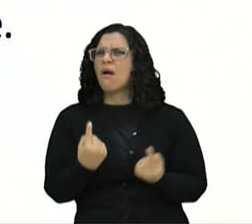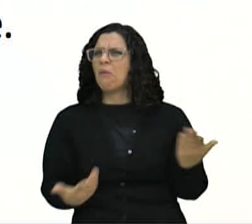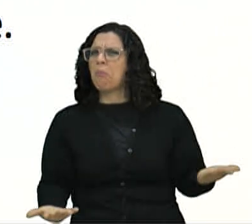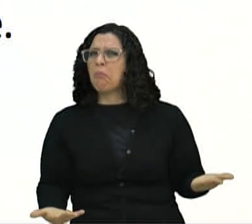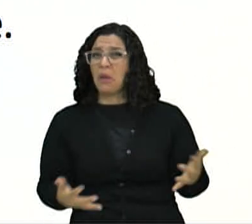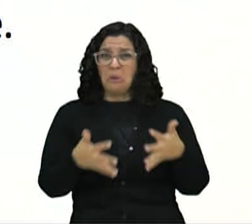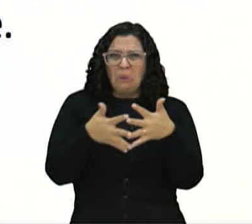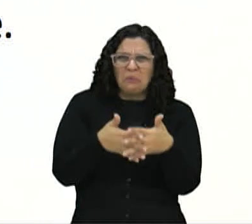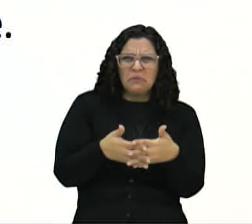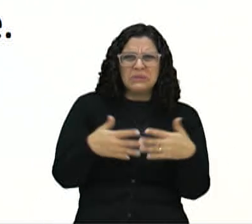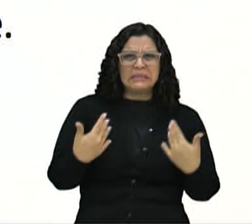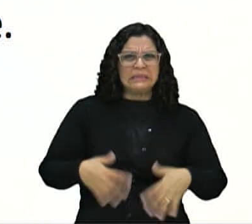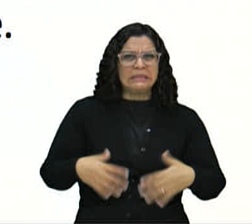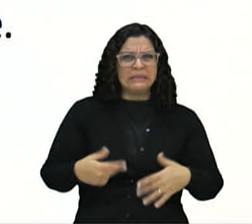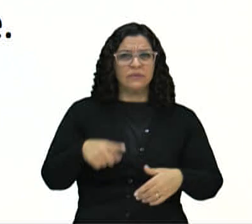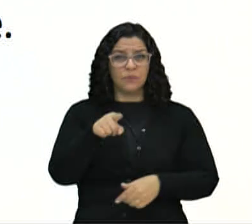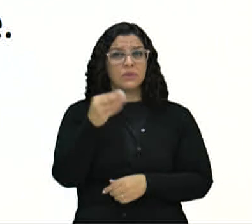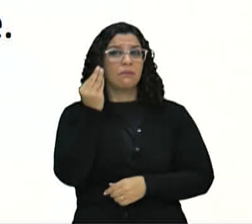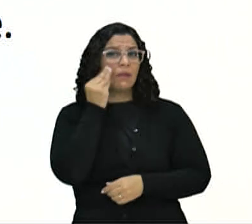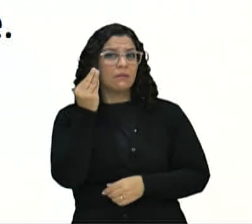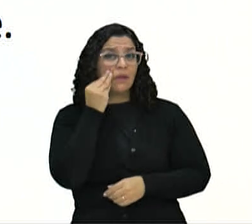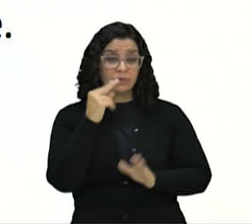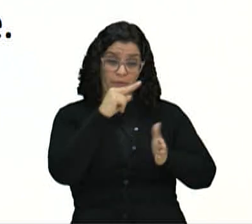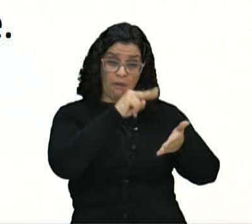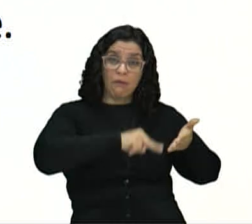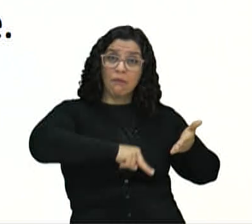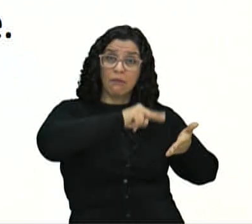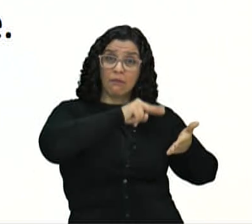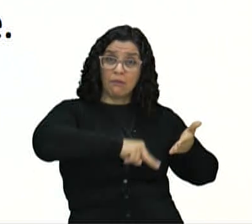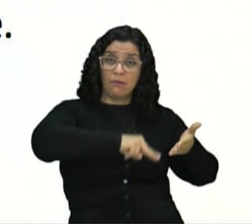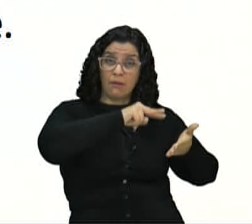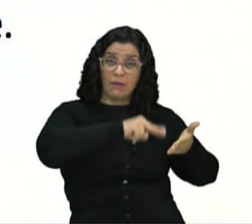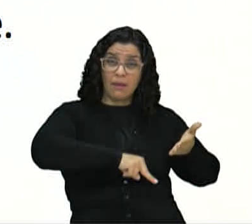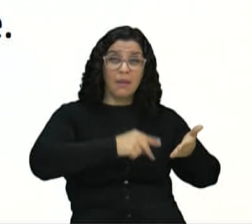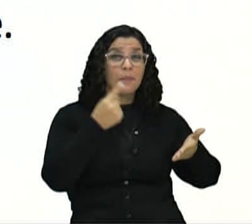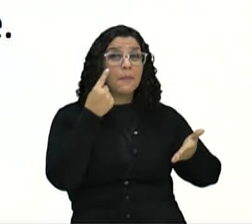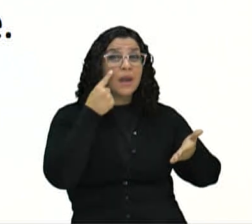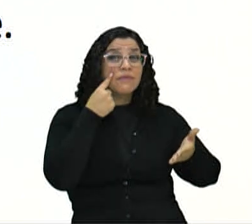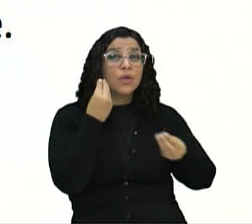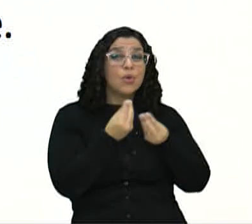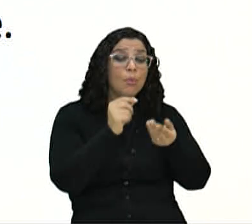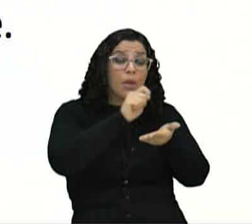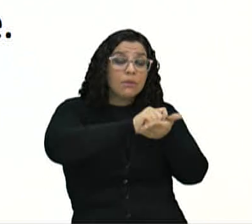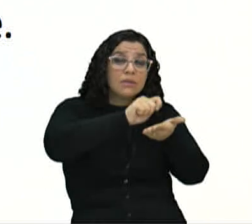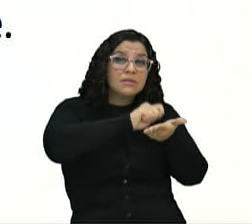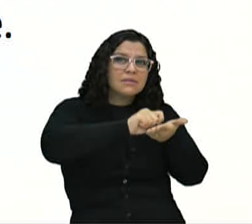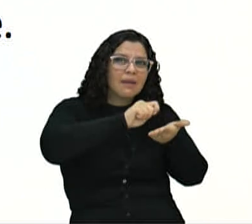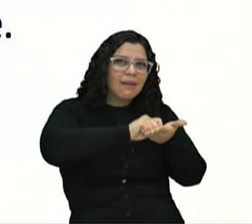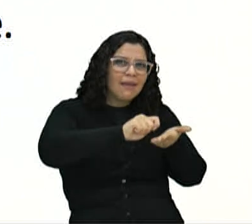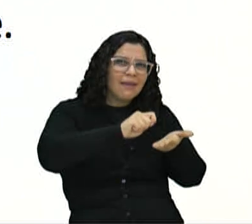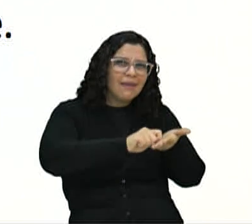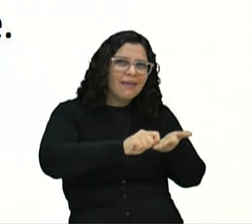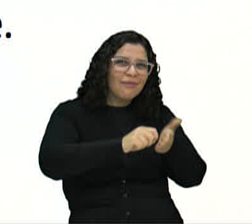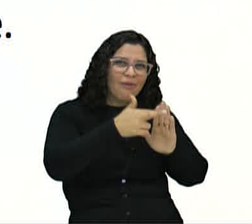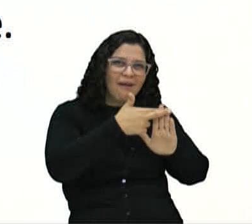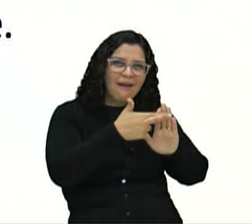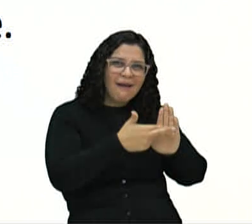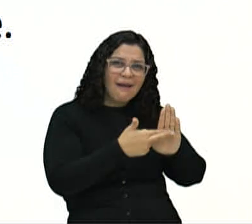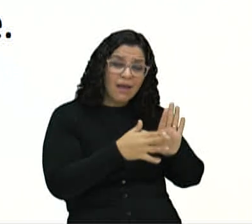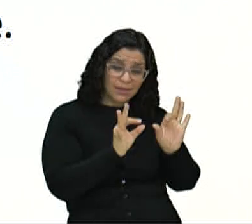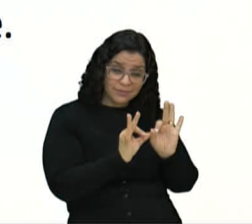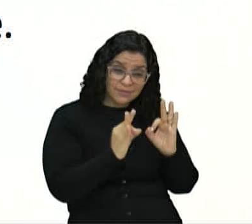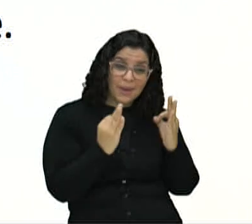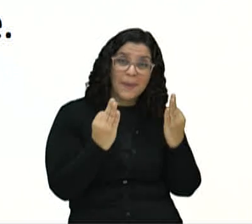Pouquinho confuso, mas vamos ver se você conseguiu pegar a forma de escrever o nome da